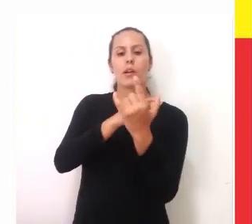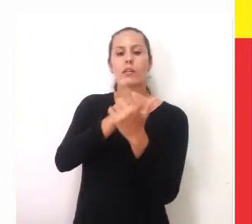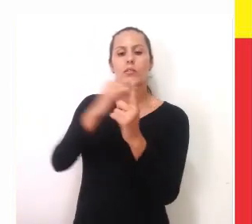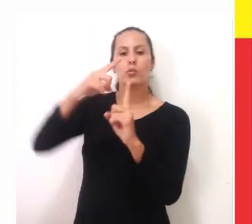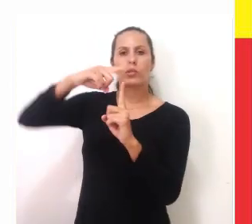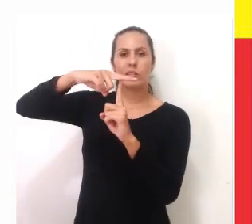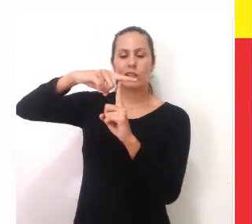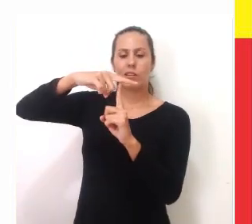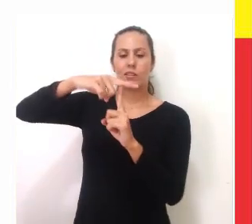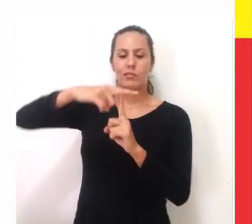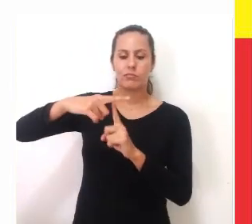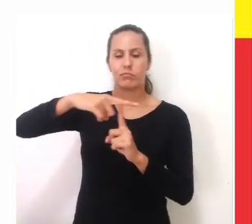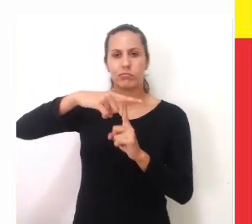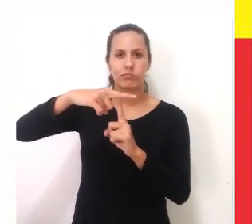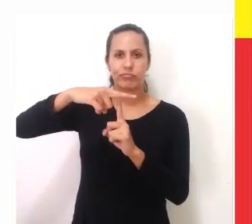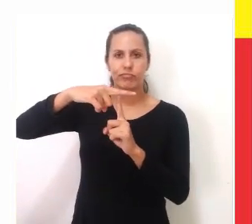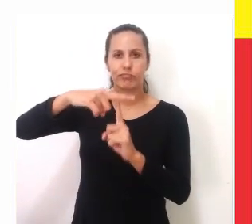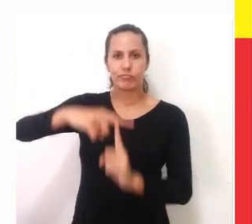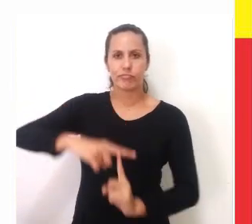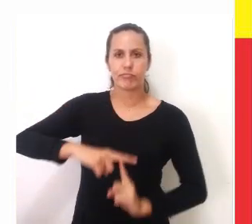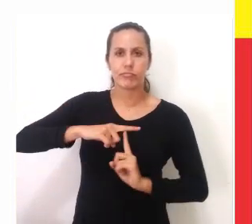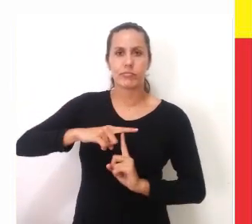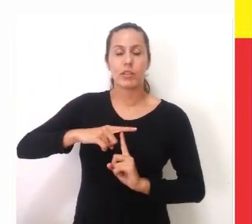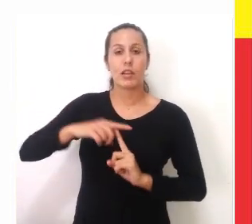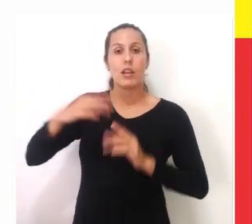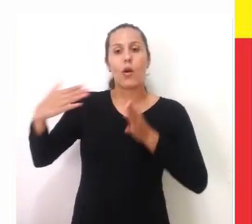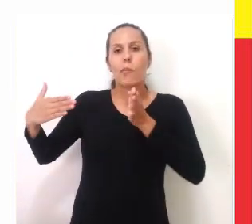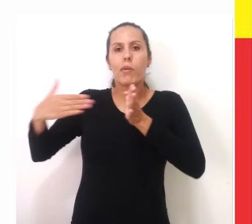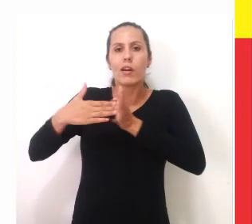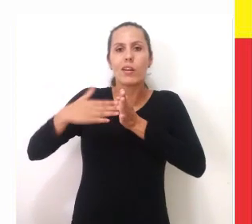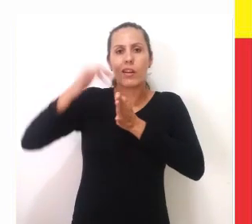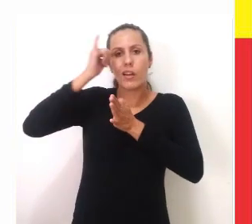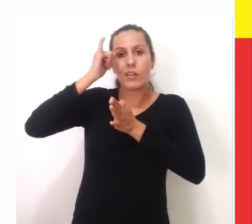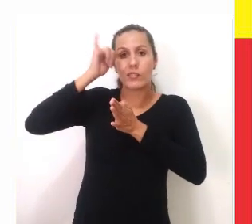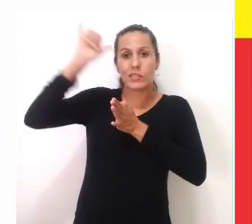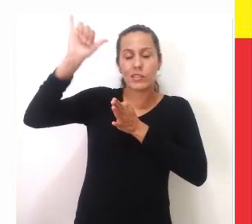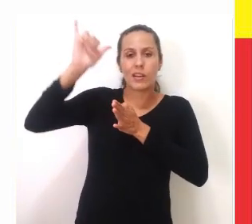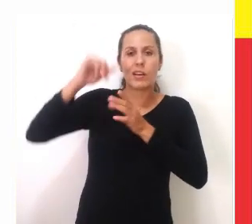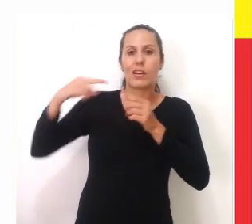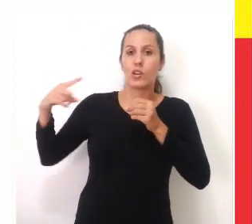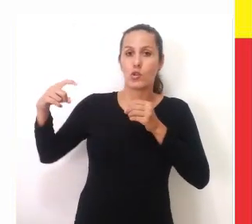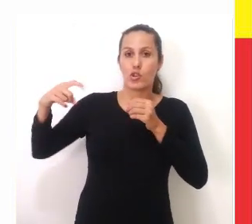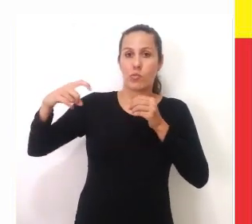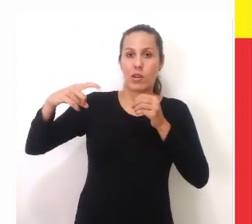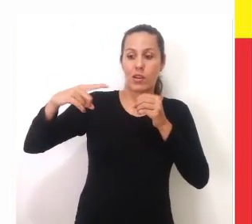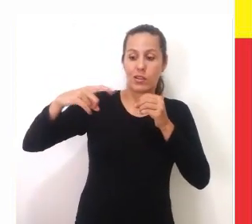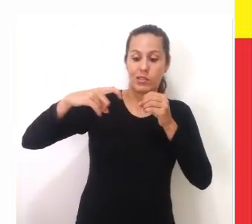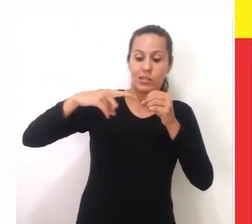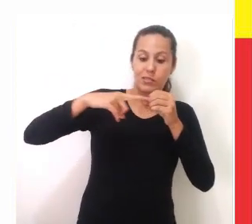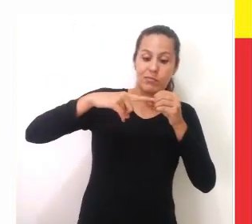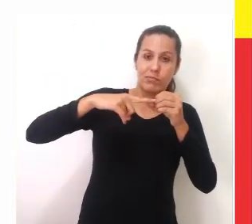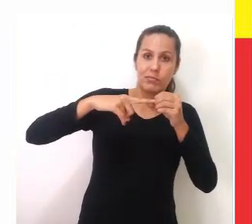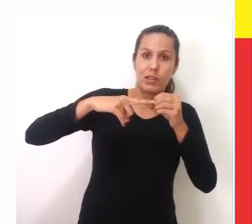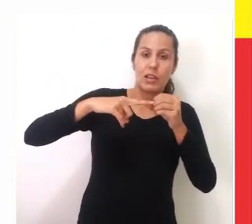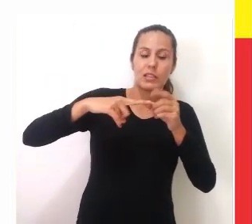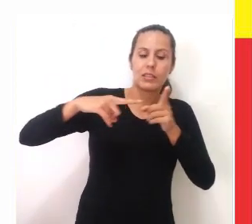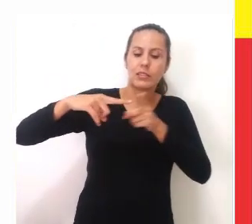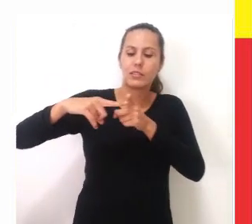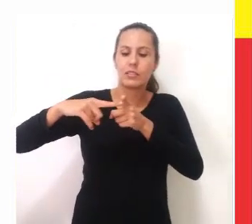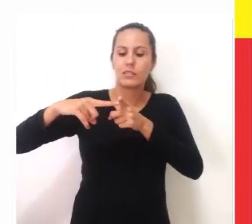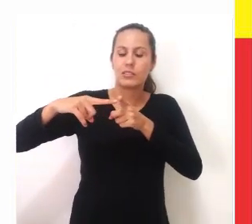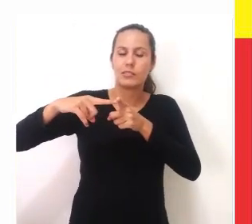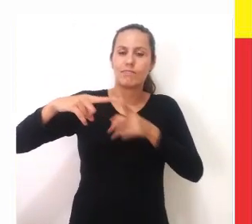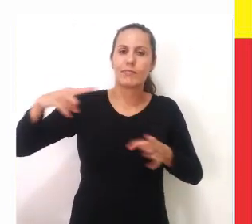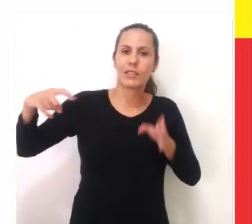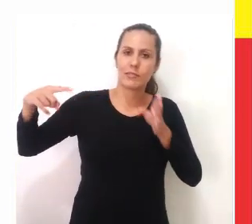T. Ele não vai deixar que o espermatozoide vá ao encontro do óvulo. Então, essa estrutura metálica,